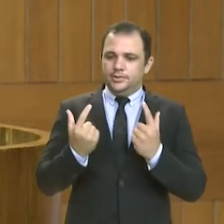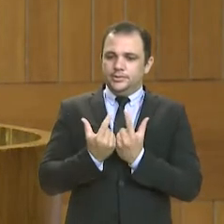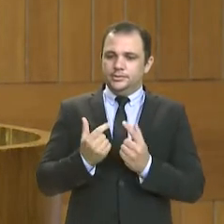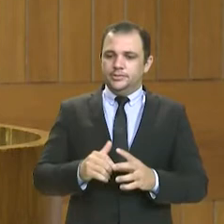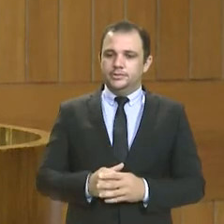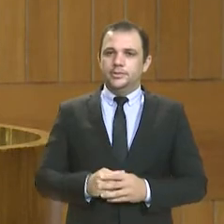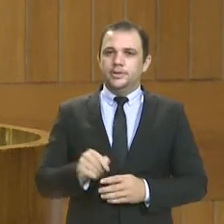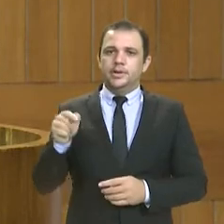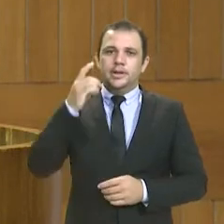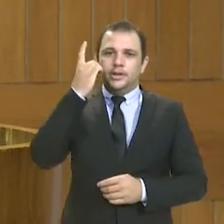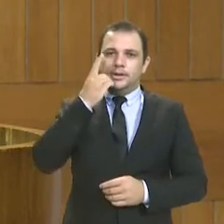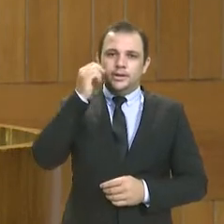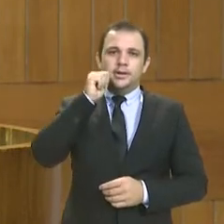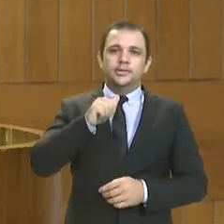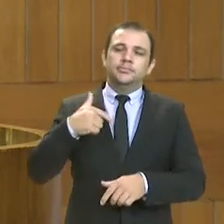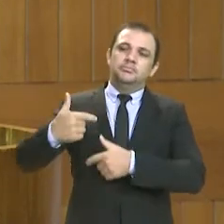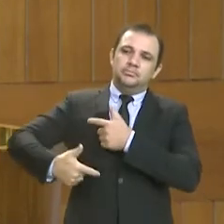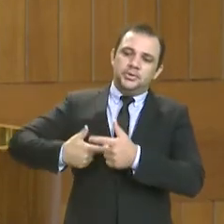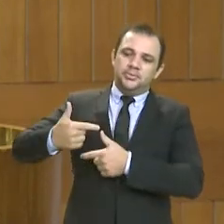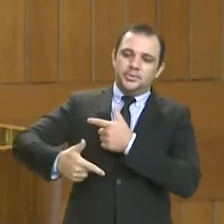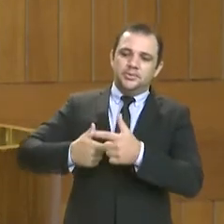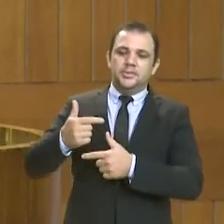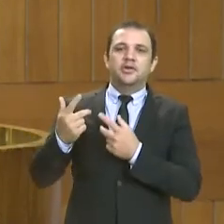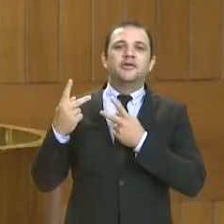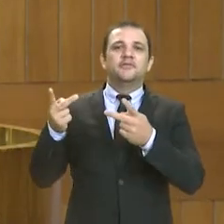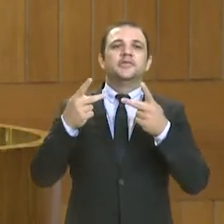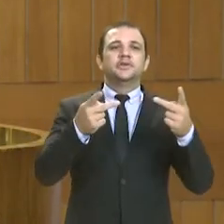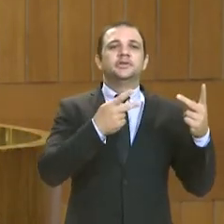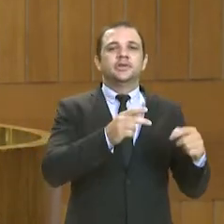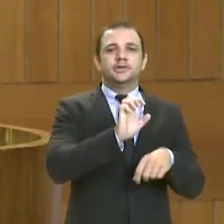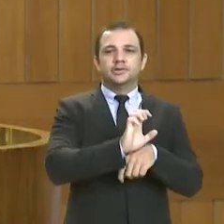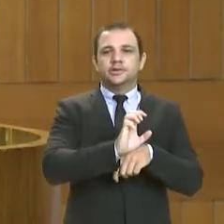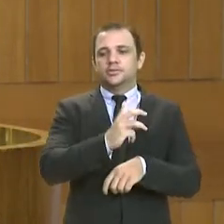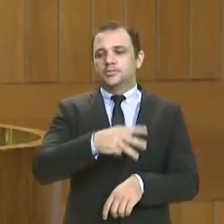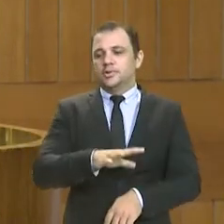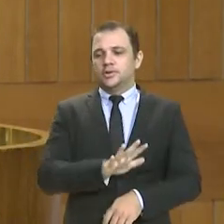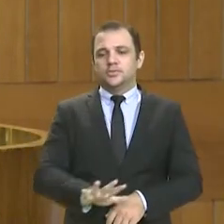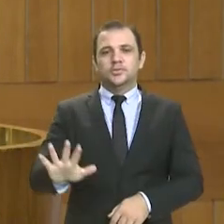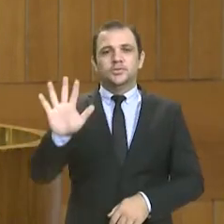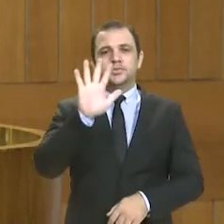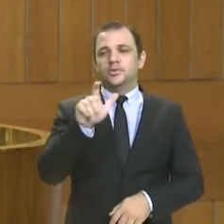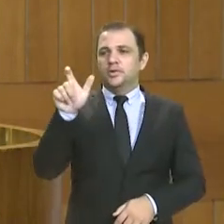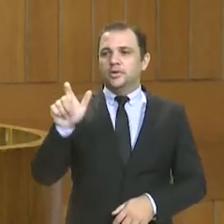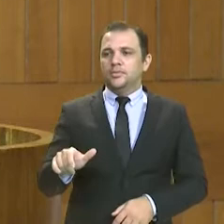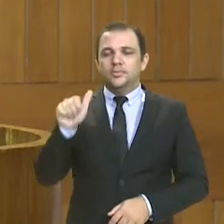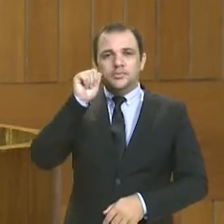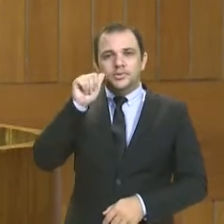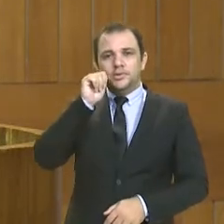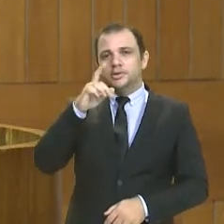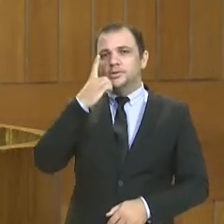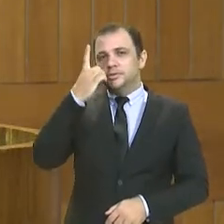Deputada atuante, que vem correndo todo o estado do Maranhão, uma deputada aí que